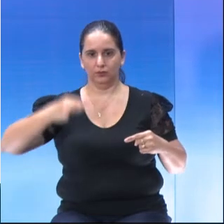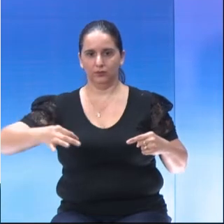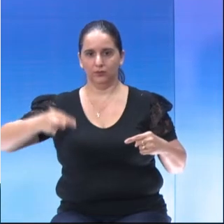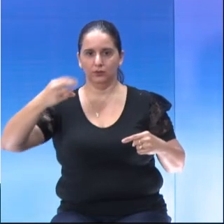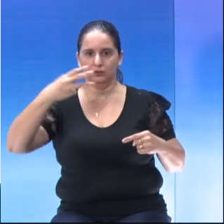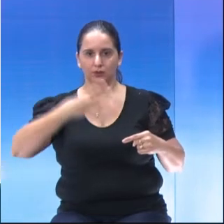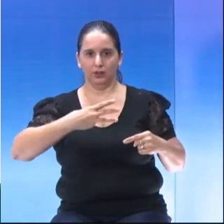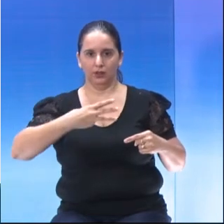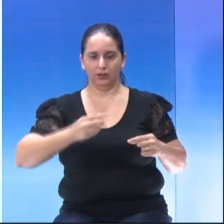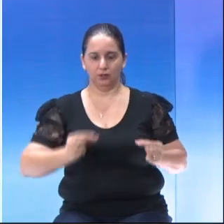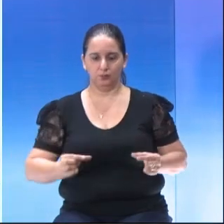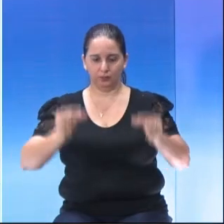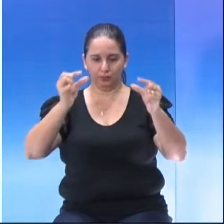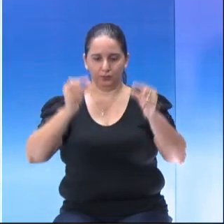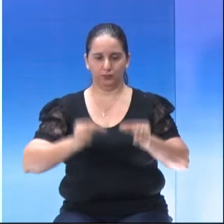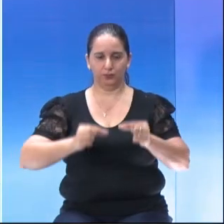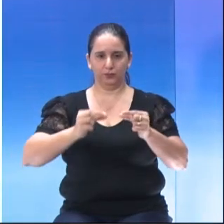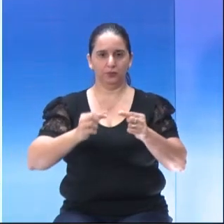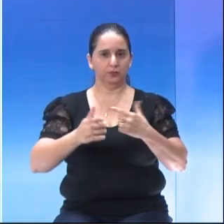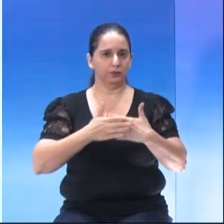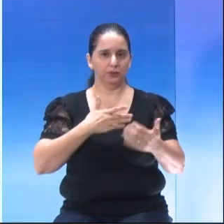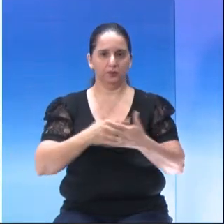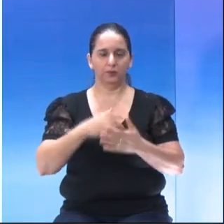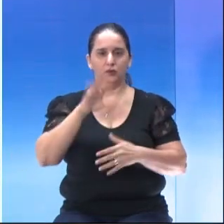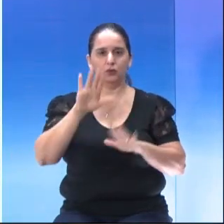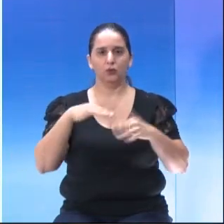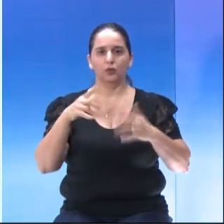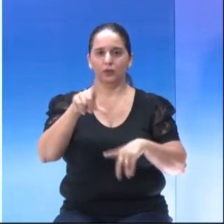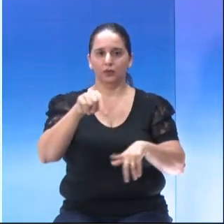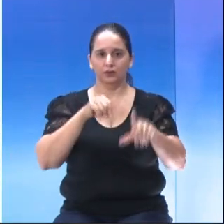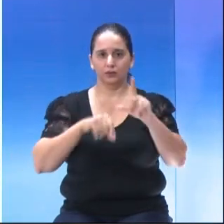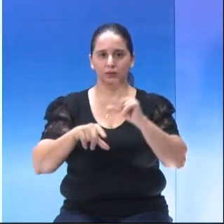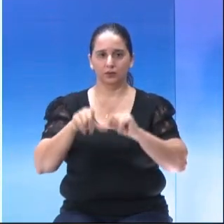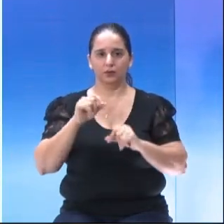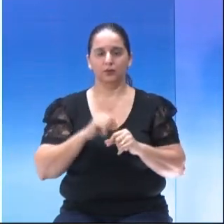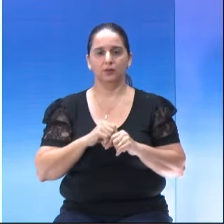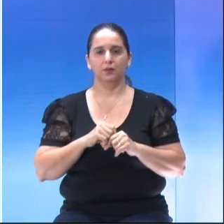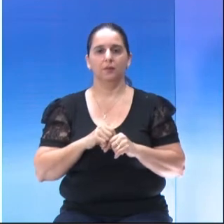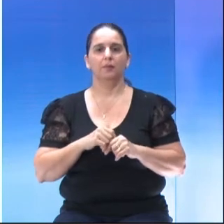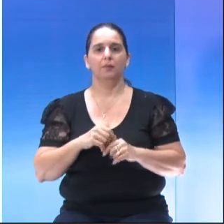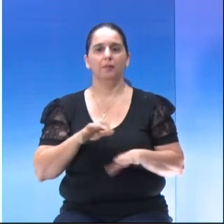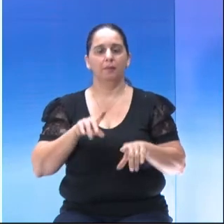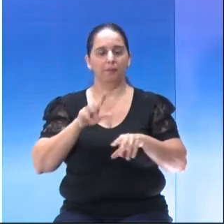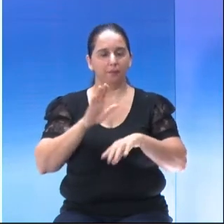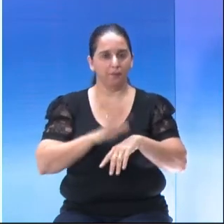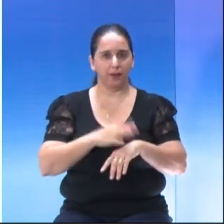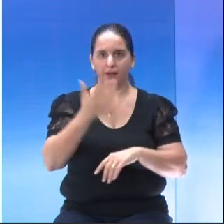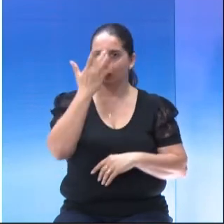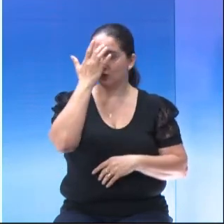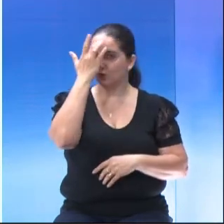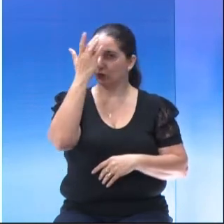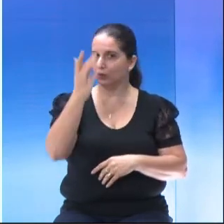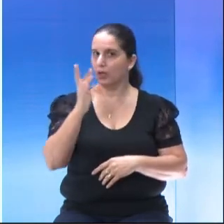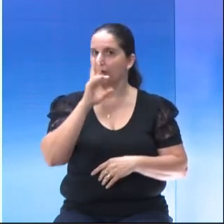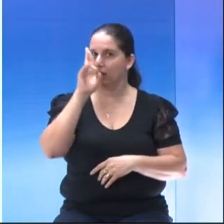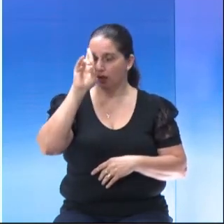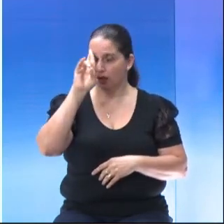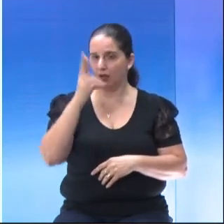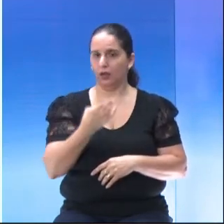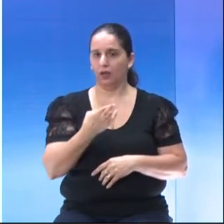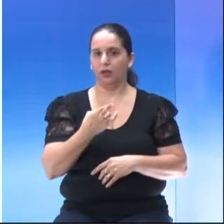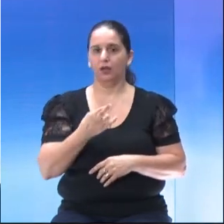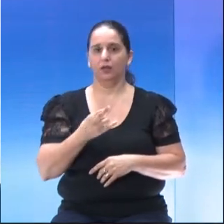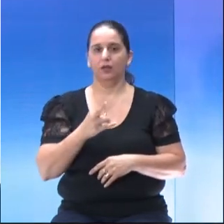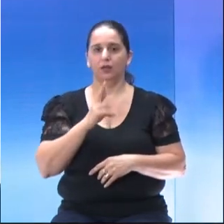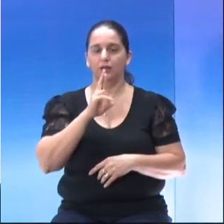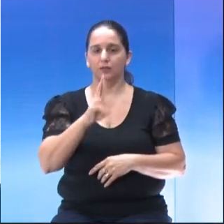3 a tanto que você quiser. Quanto mais pino você coloca na Torre de Hanoi, mais movimento, mais dificuldade você vai ter de